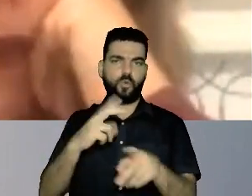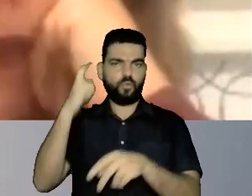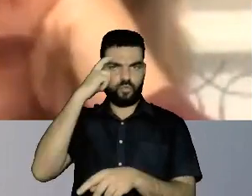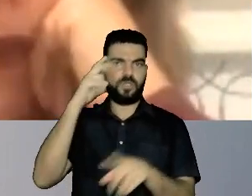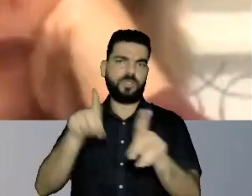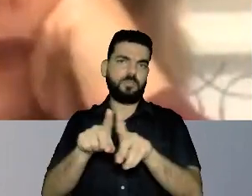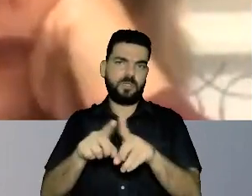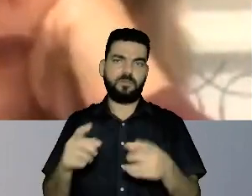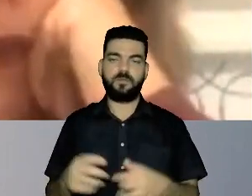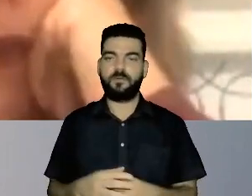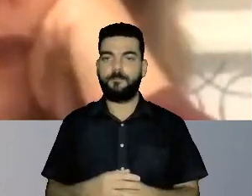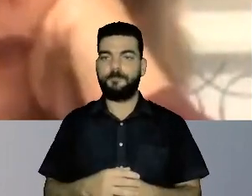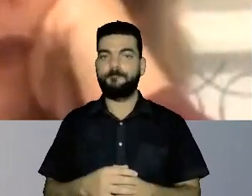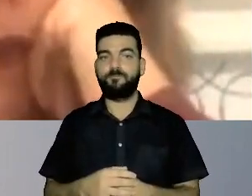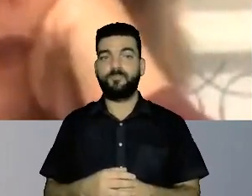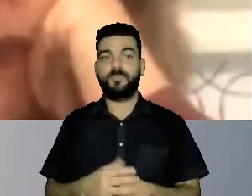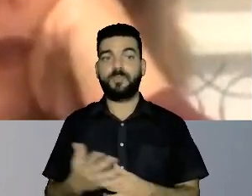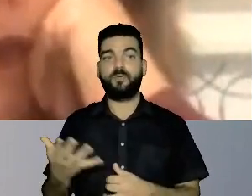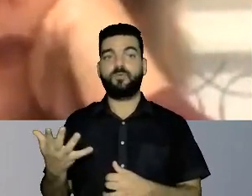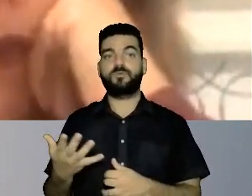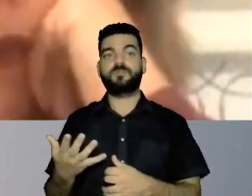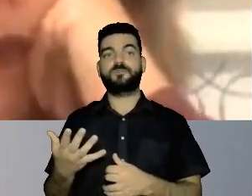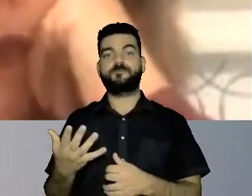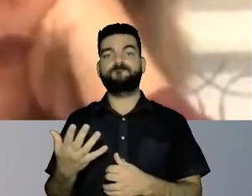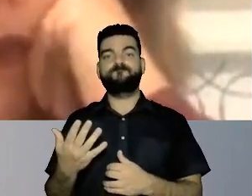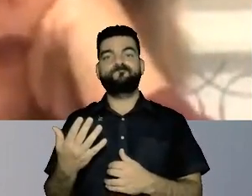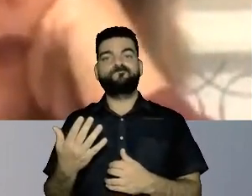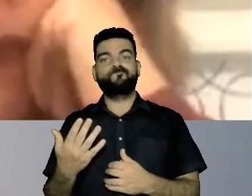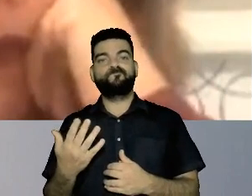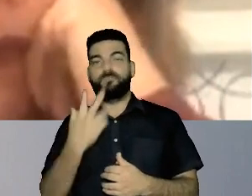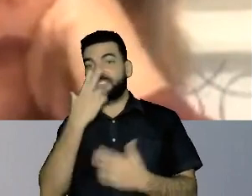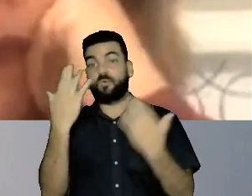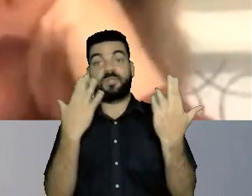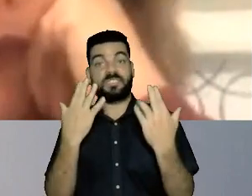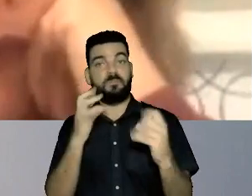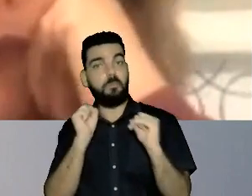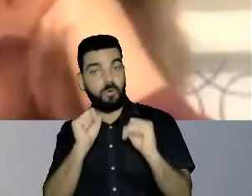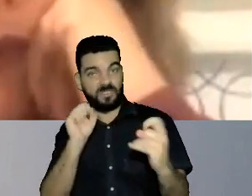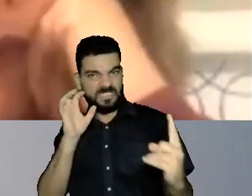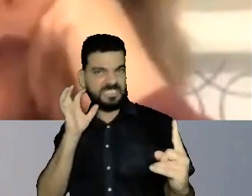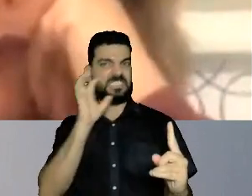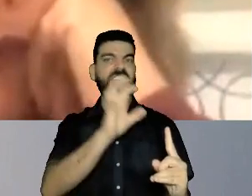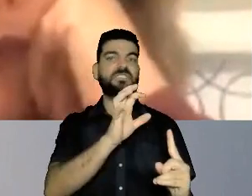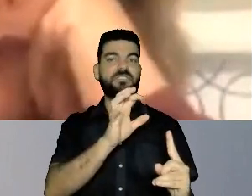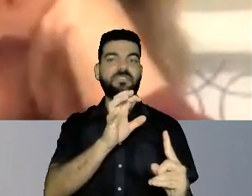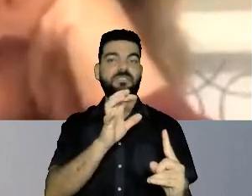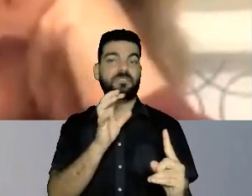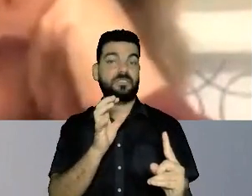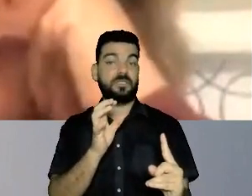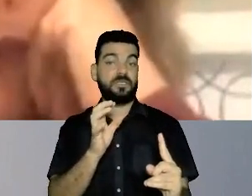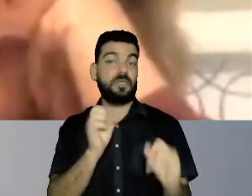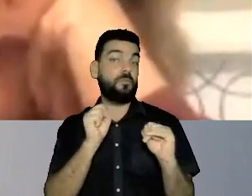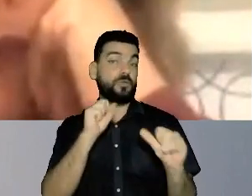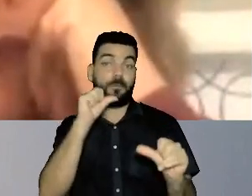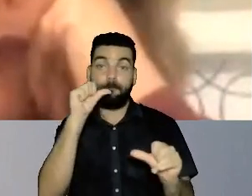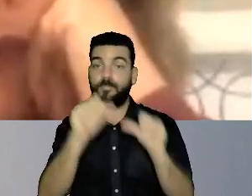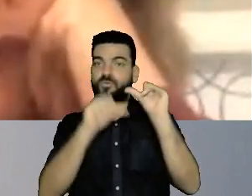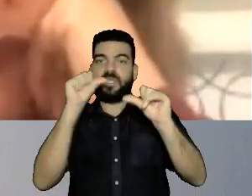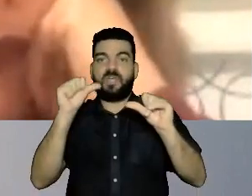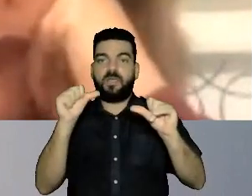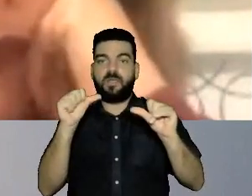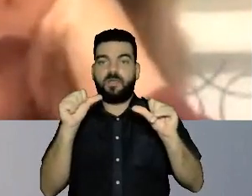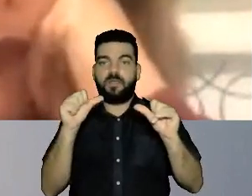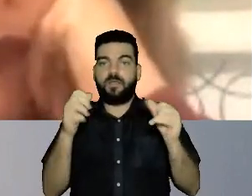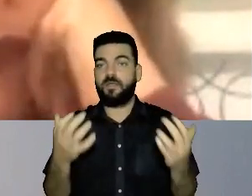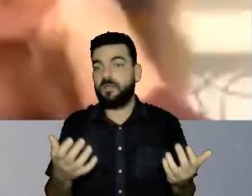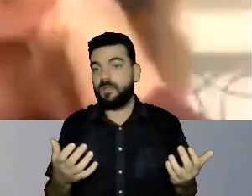como o sistema age. Quando eu falo o sistema que predomina economicamente e culturalmente. Então, a partir do